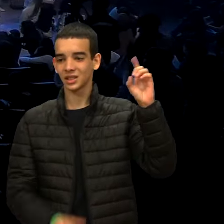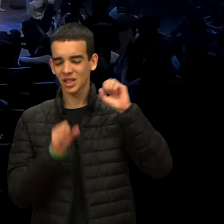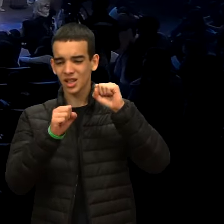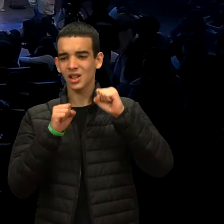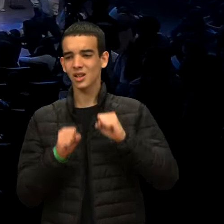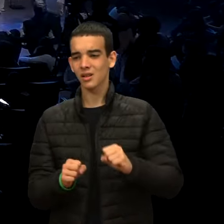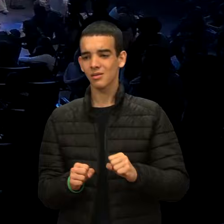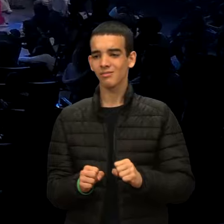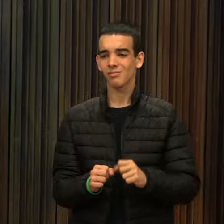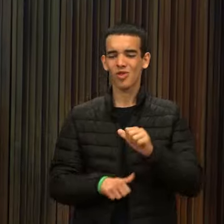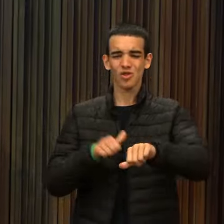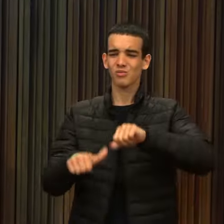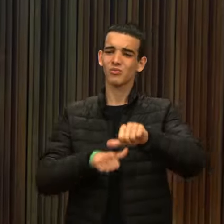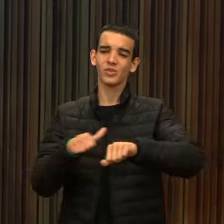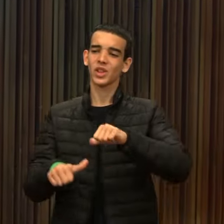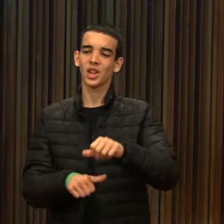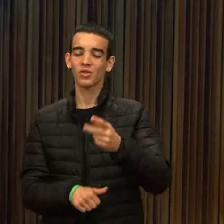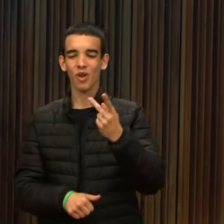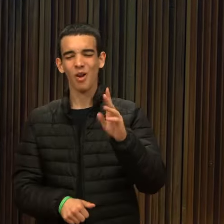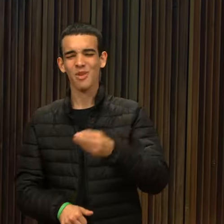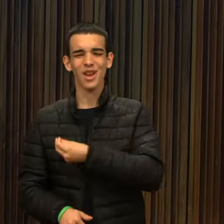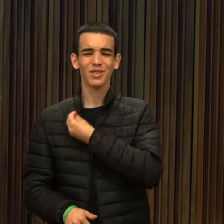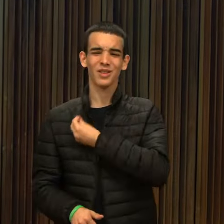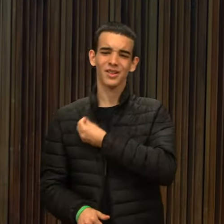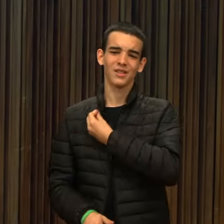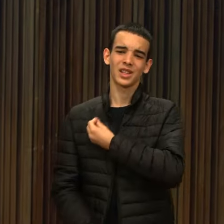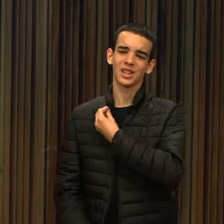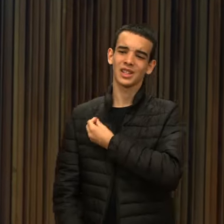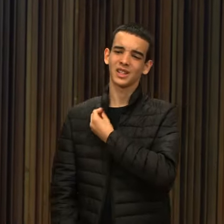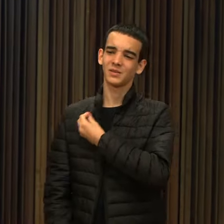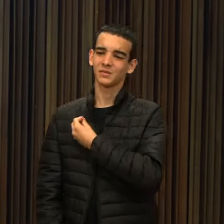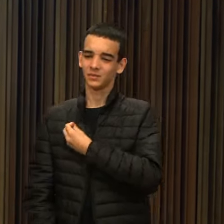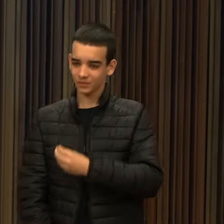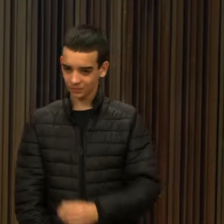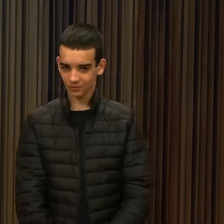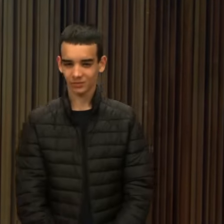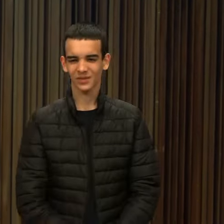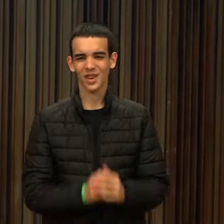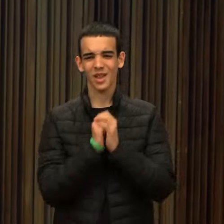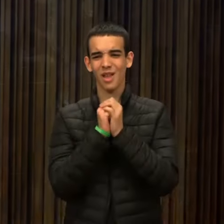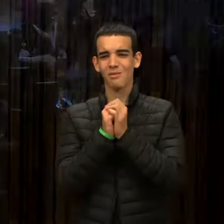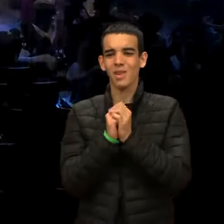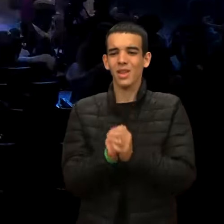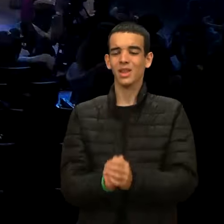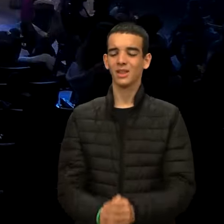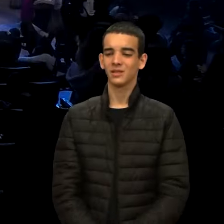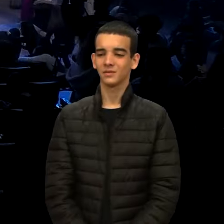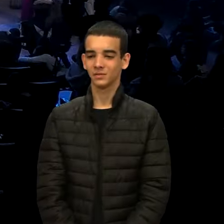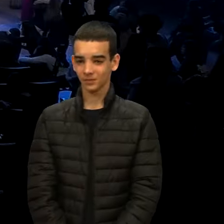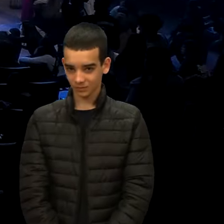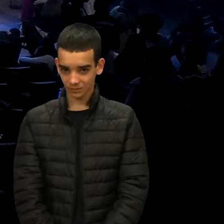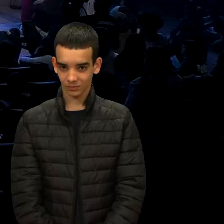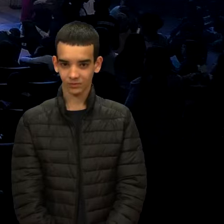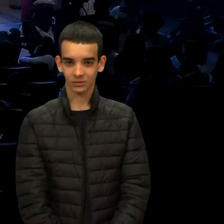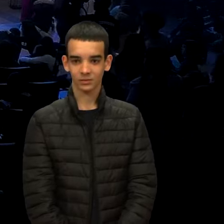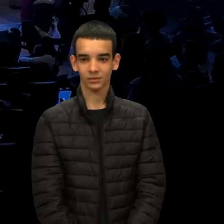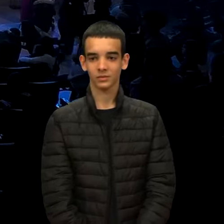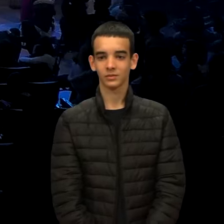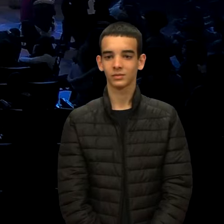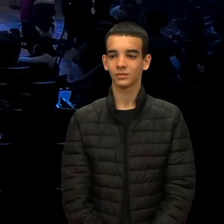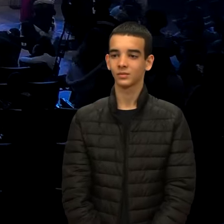E que você possa encontrar esse amor todos os dias. Amém. Glória a Deus, você